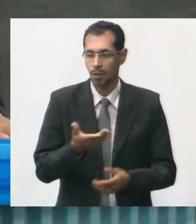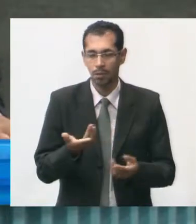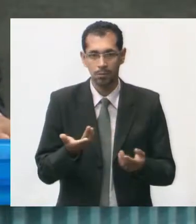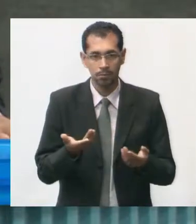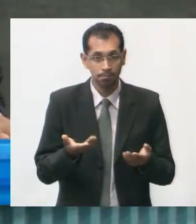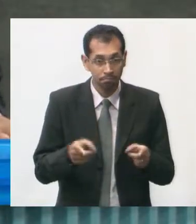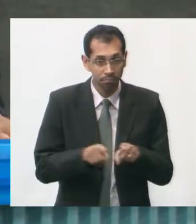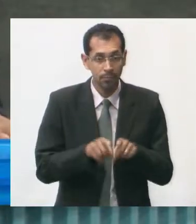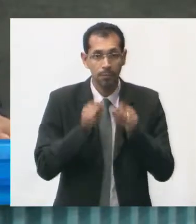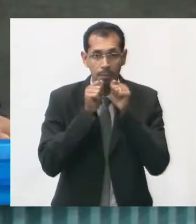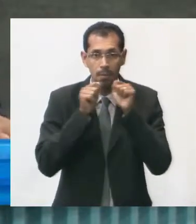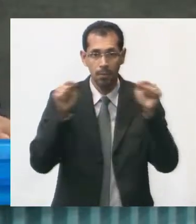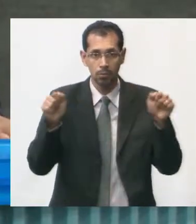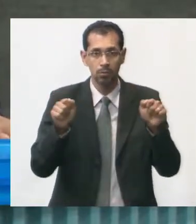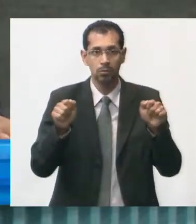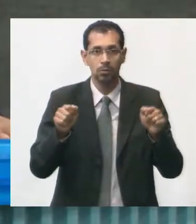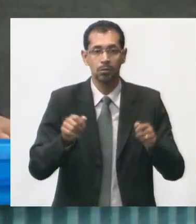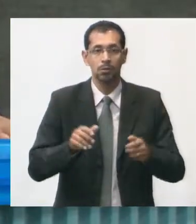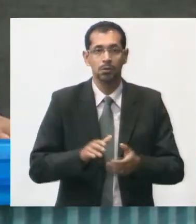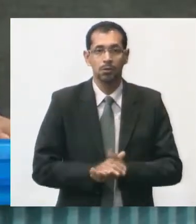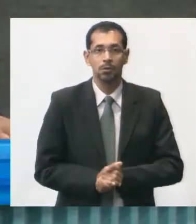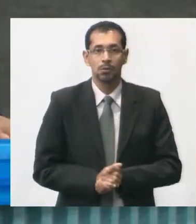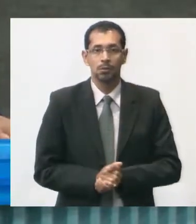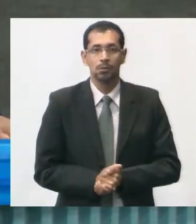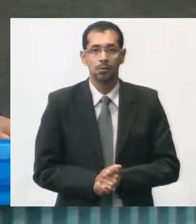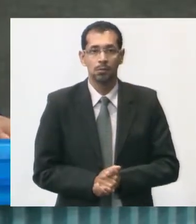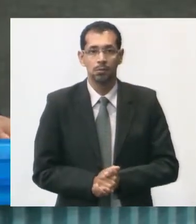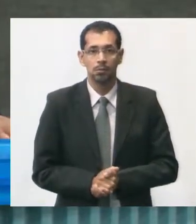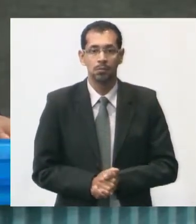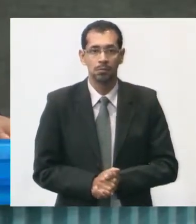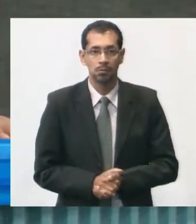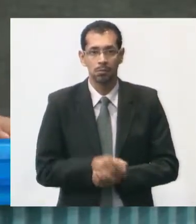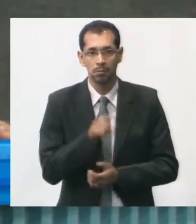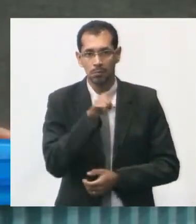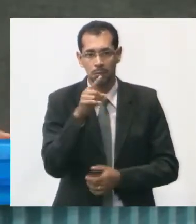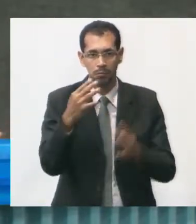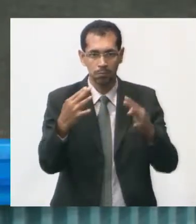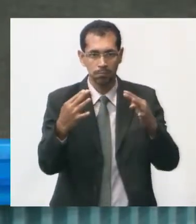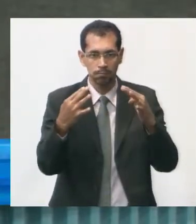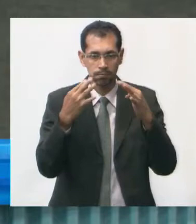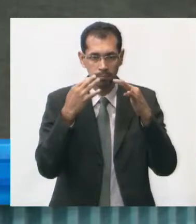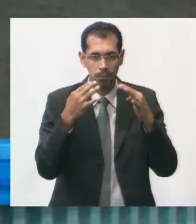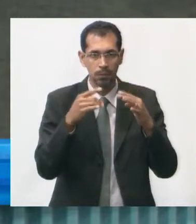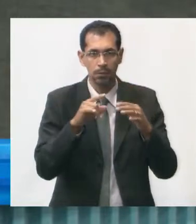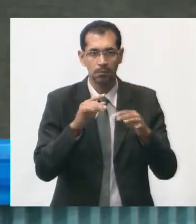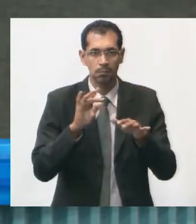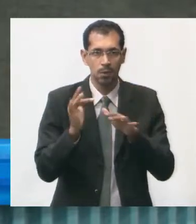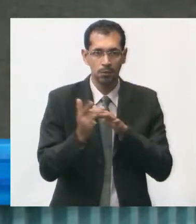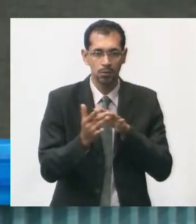o Toninho, também você que acompanha no Facebook, no YouTube. Só